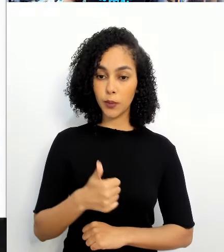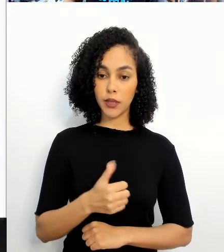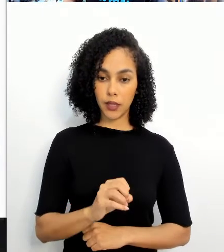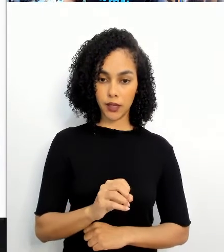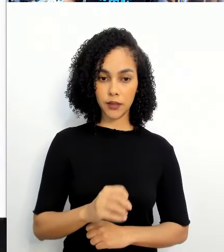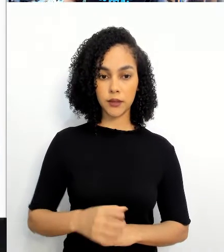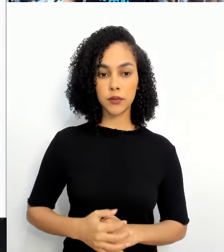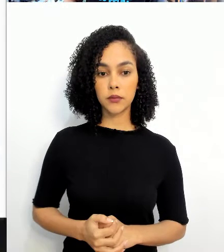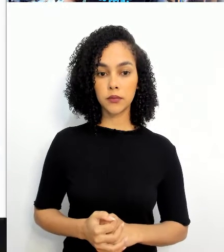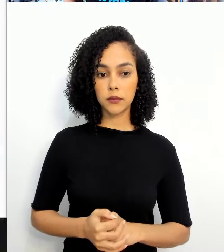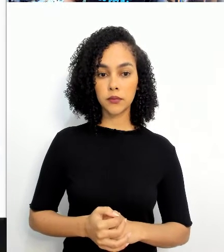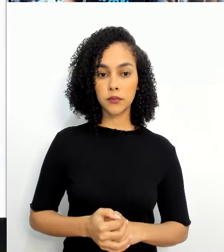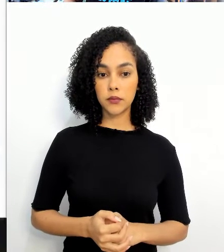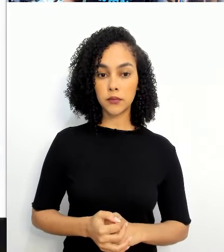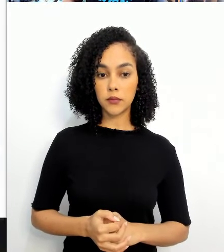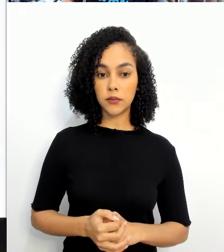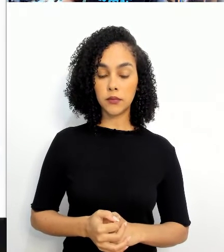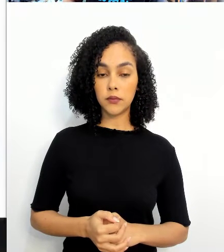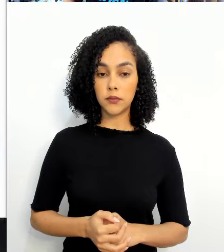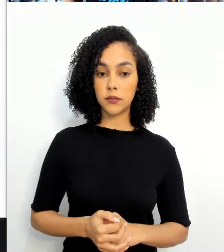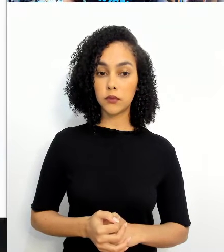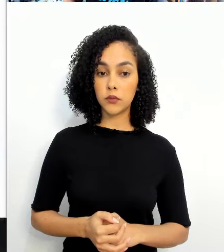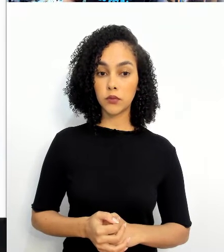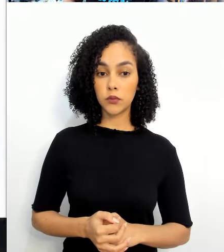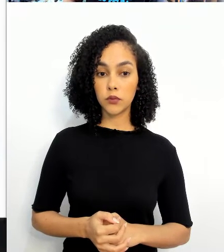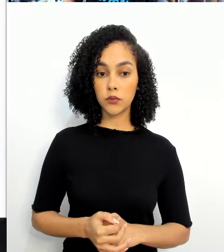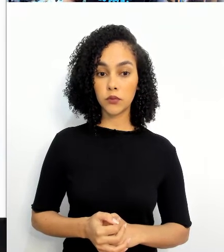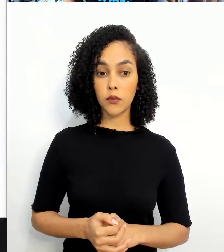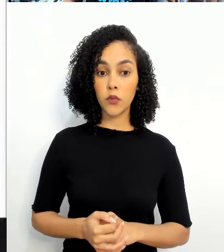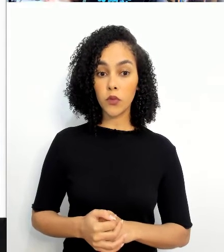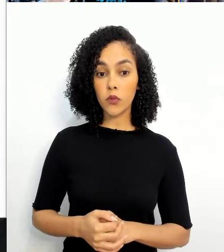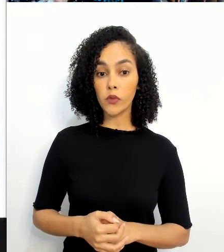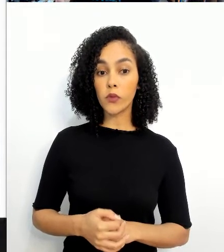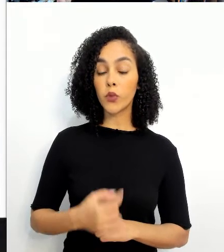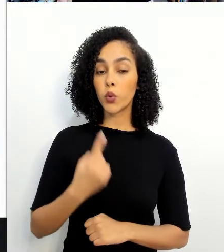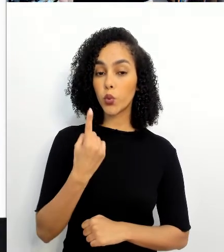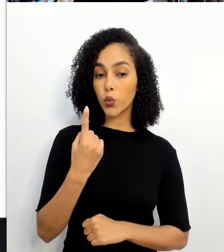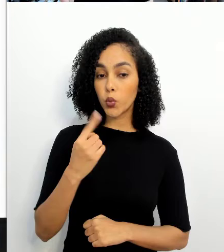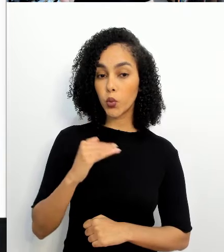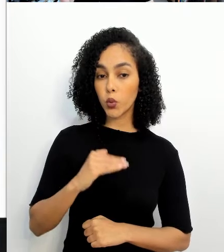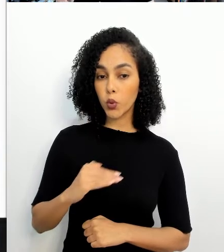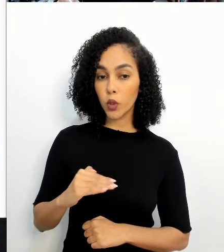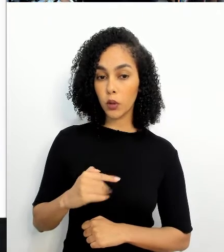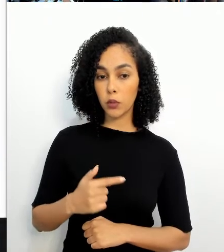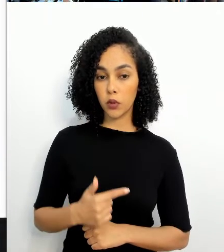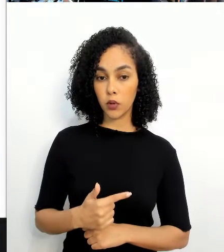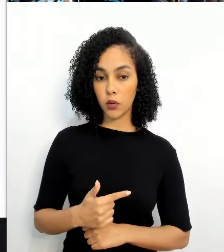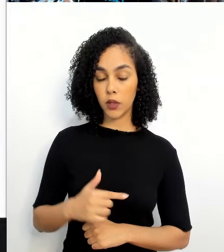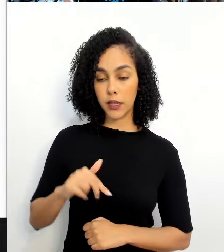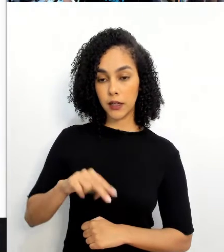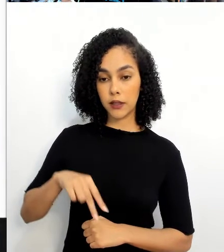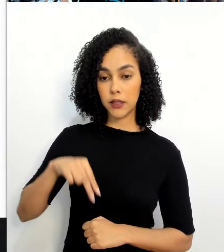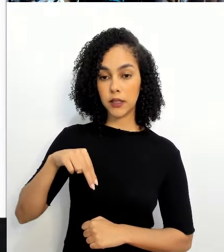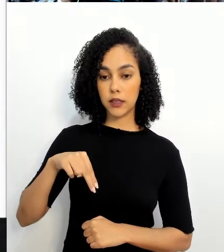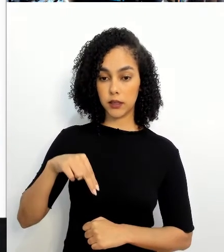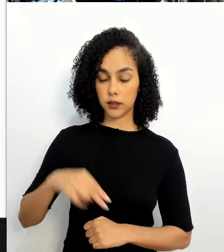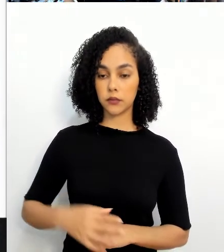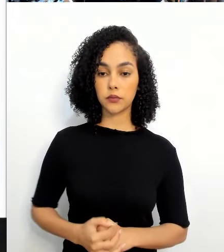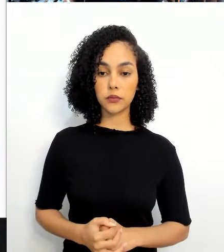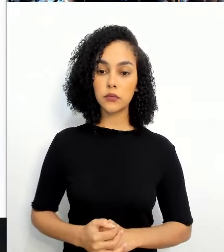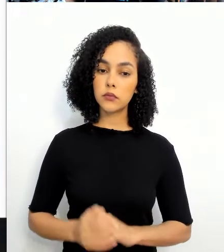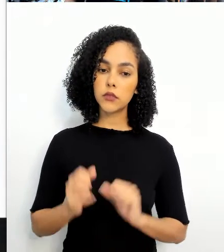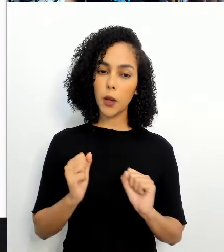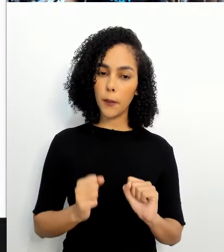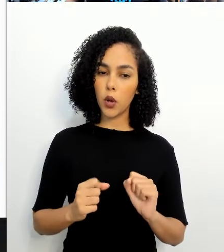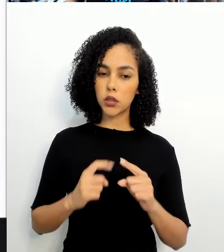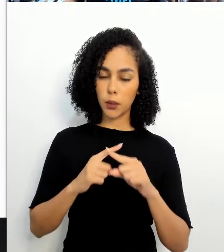igual, aqui, é claro, vai dar 1 elevado a n, que é 1, e 2 elevado a n, que eu deixo assim, 2 elevado a n. Posso fazer